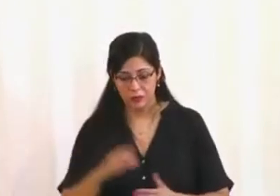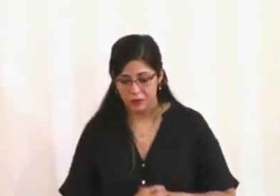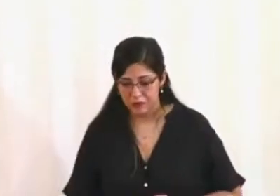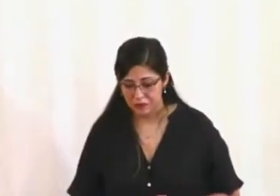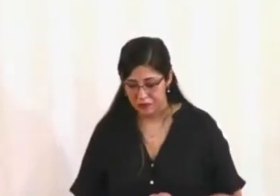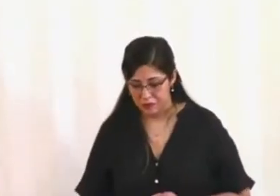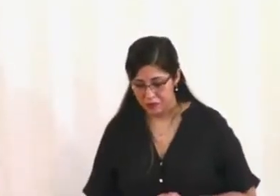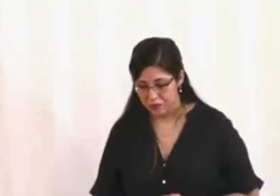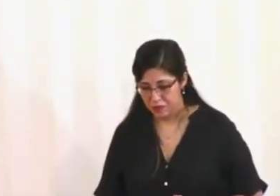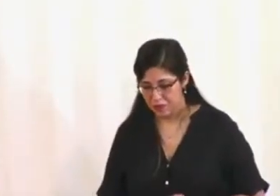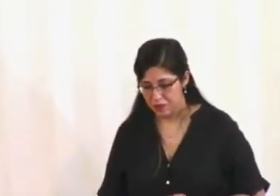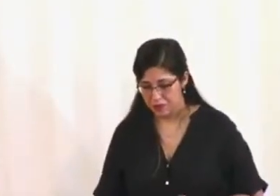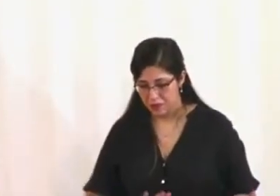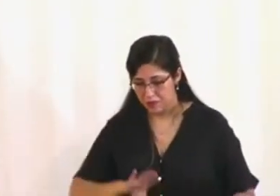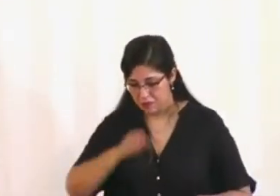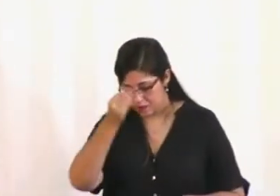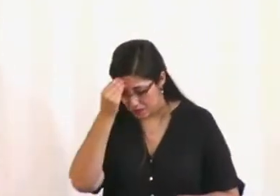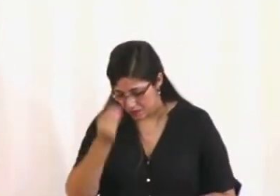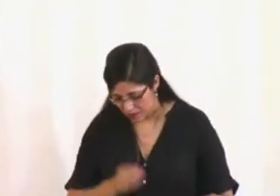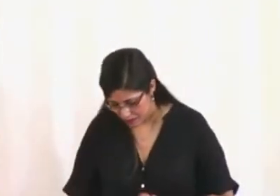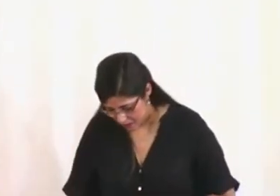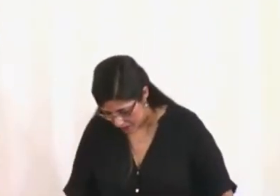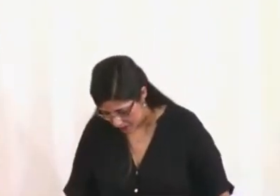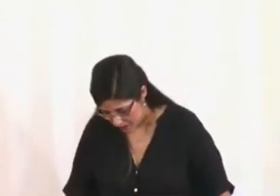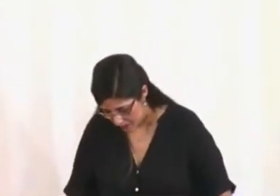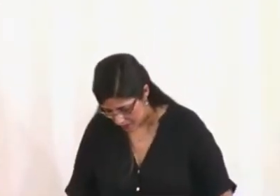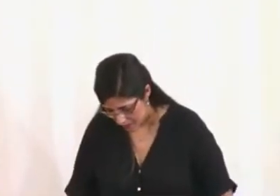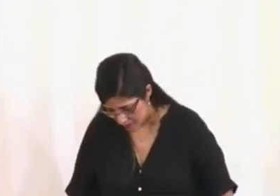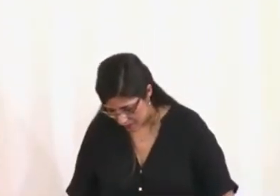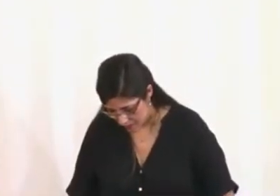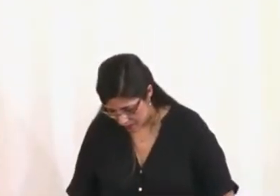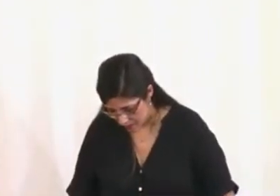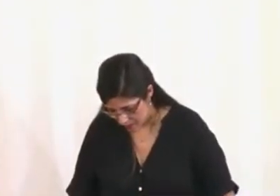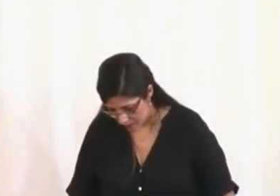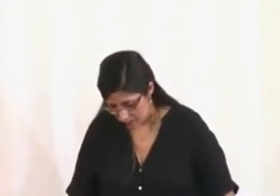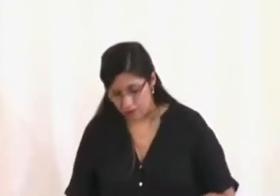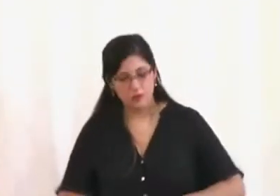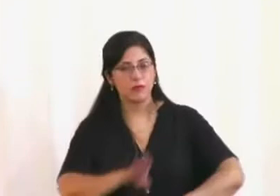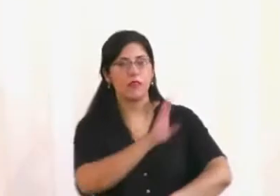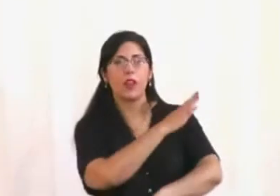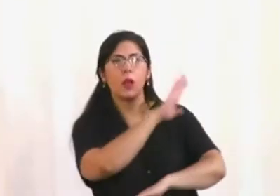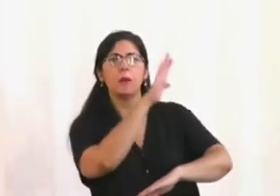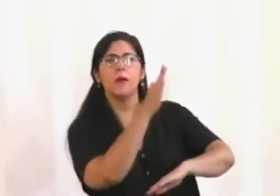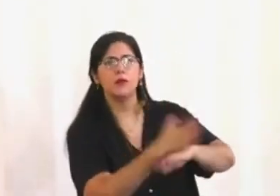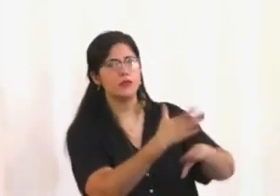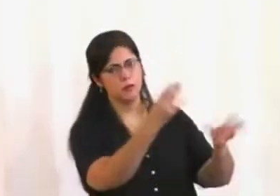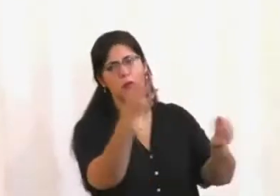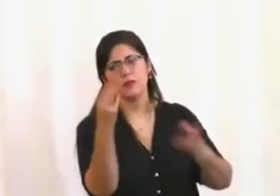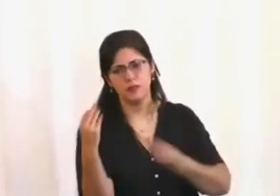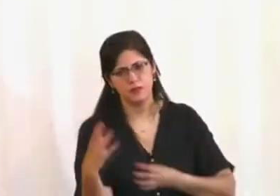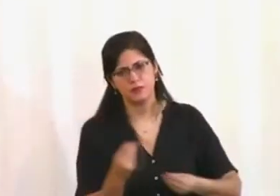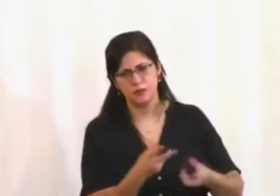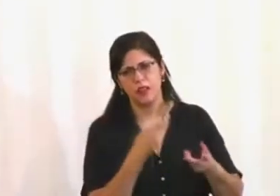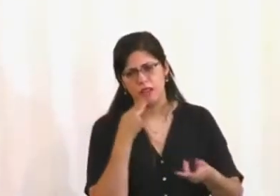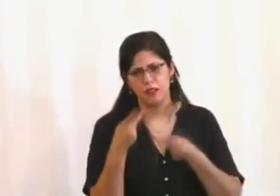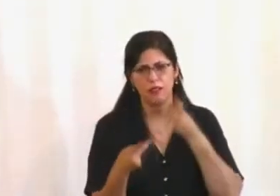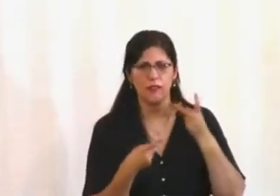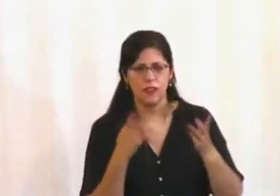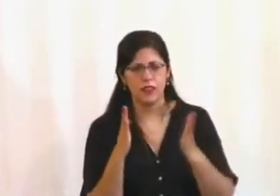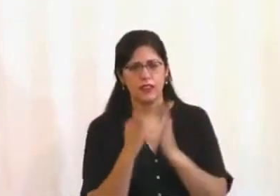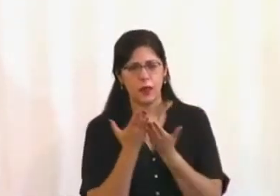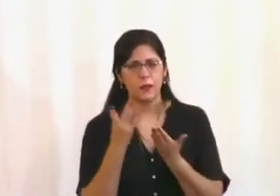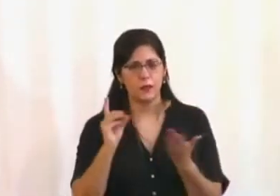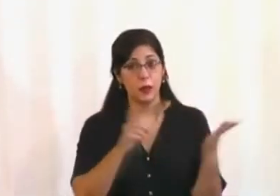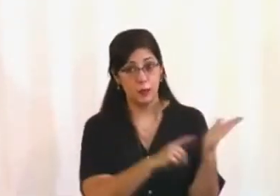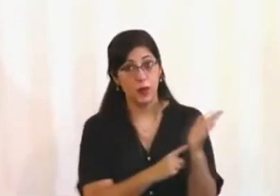vários montes, vários lugares. Nós não somos aqui adoradores de monte, não vamos aqui dizer que tem que fazer a teologia do monte,